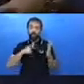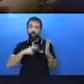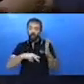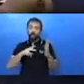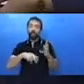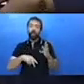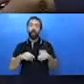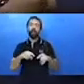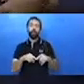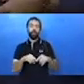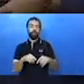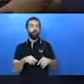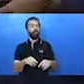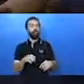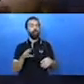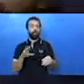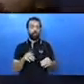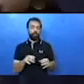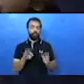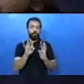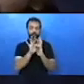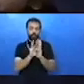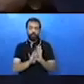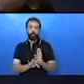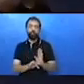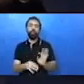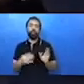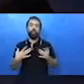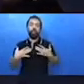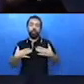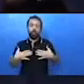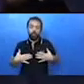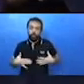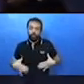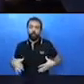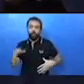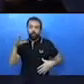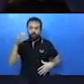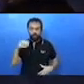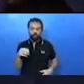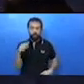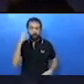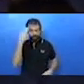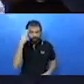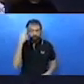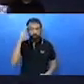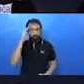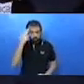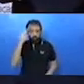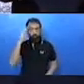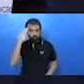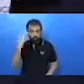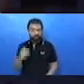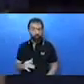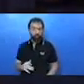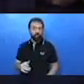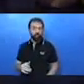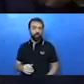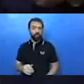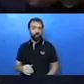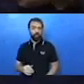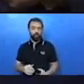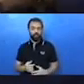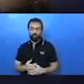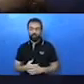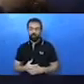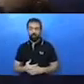texto com calma e entendendo, porque é importante. Está falando tudo que a gente precisa para